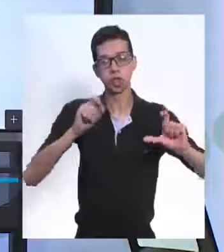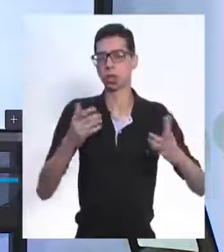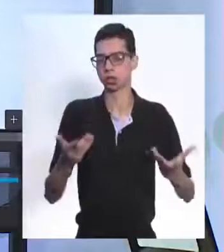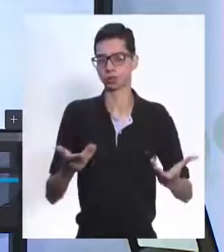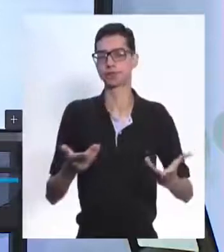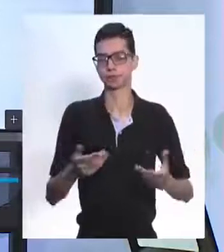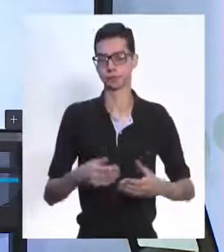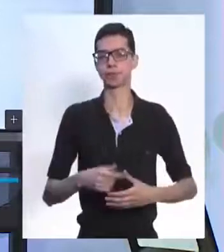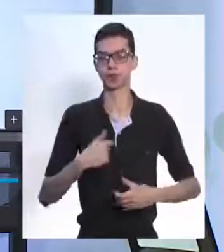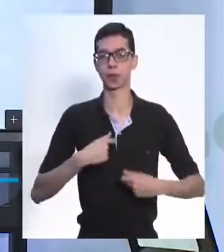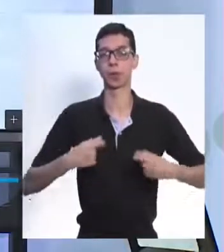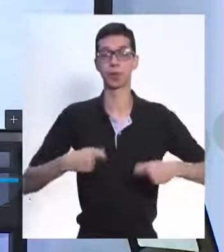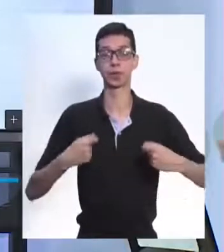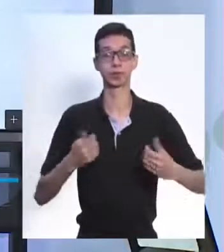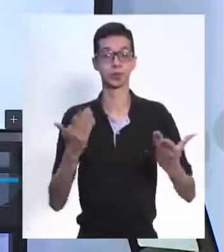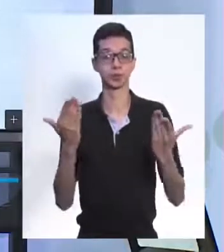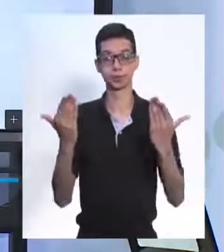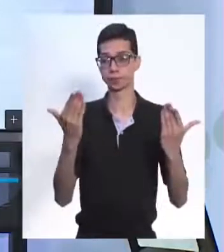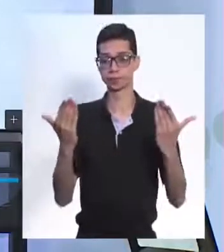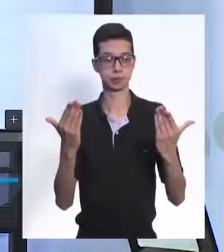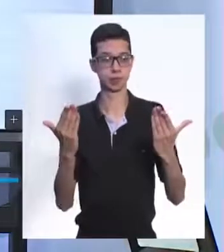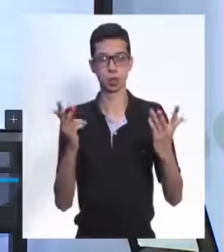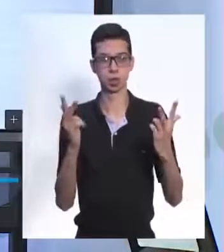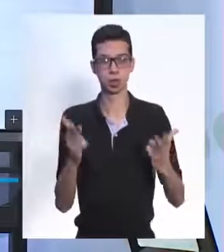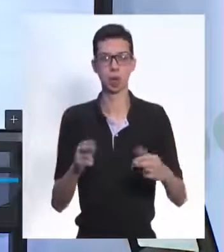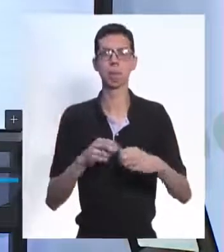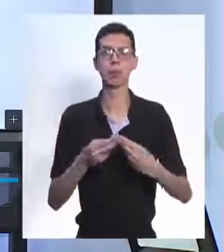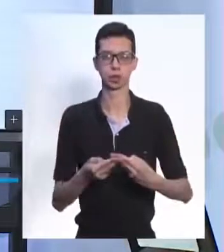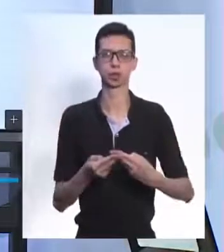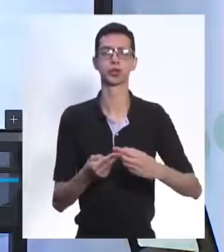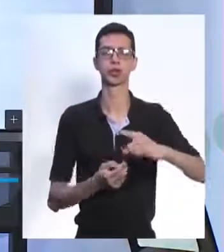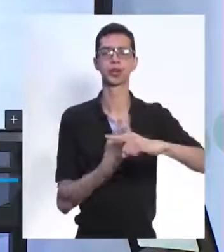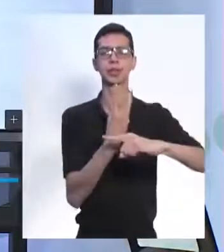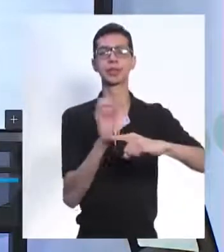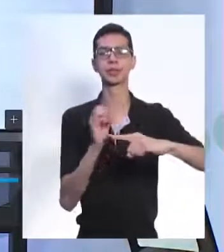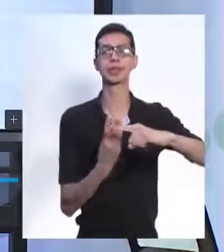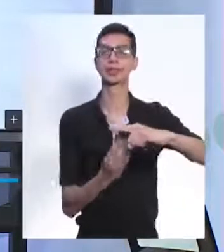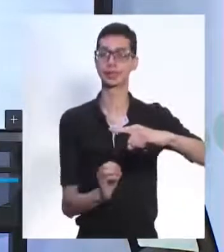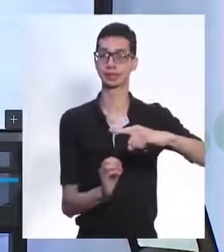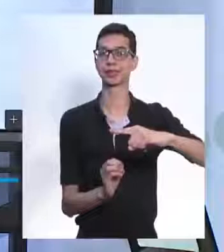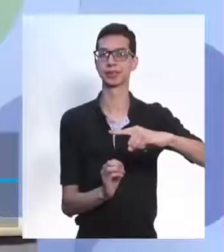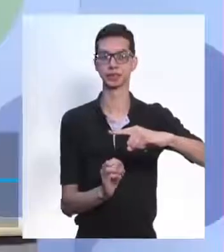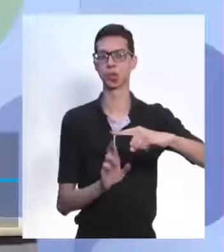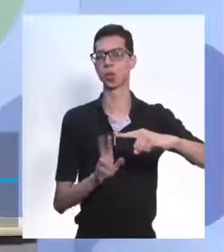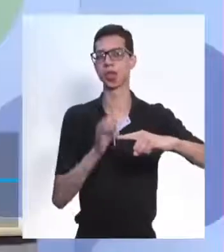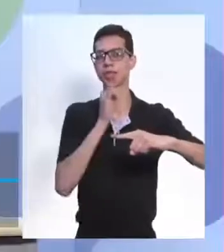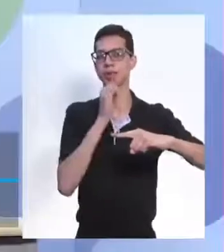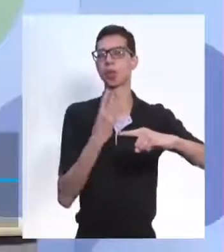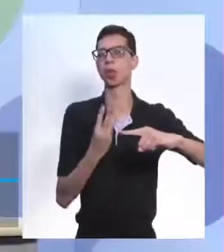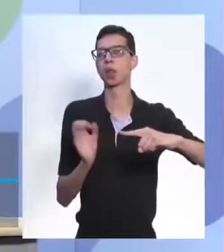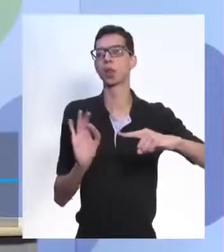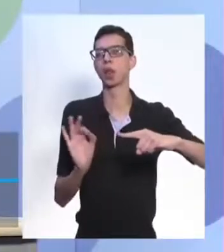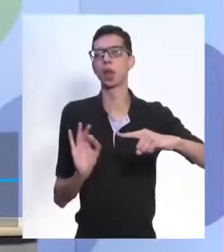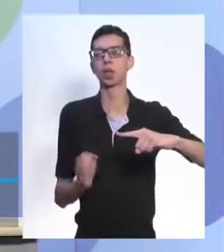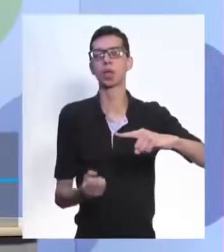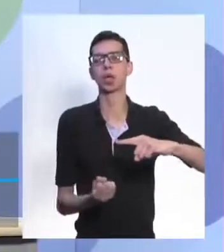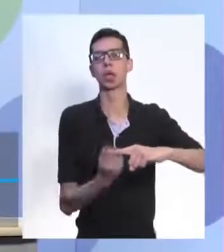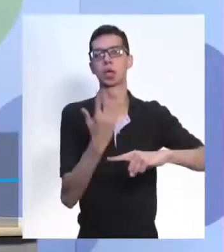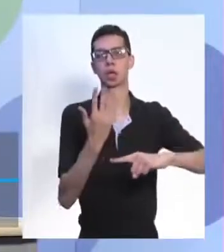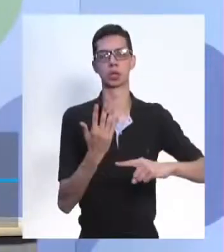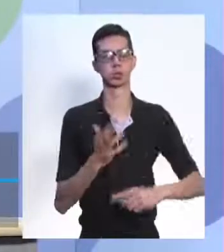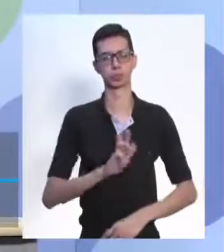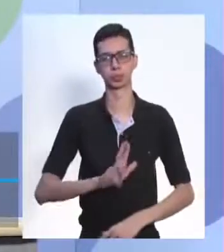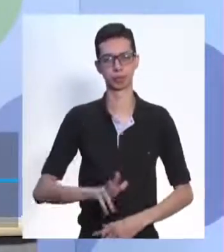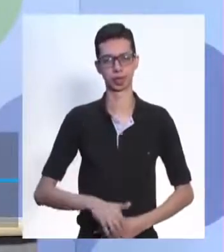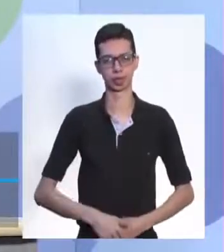uma equivalência. Por isso que eu divido 30 por 30. Não sujo 30 do nada, né? Tipo, não caiu ali de paraquedas,